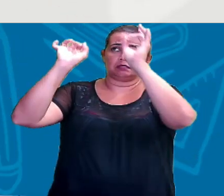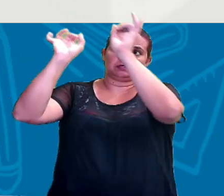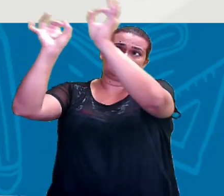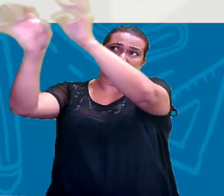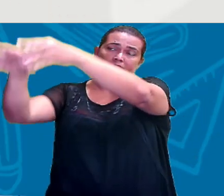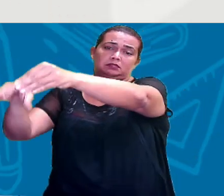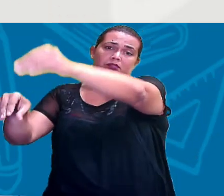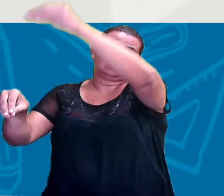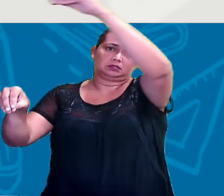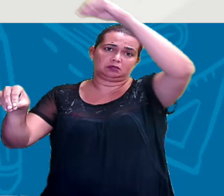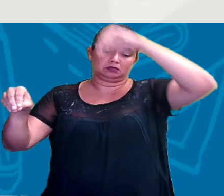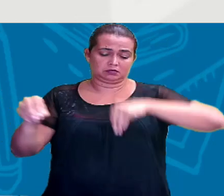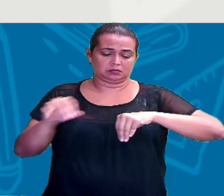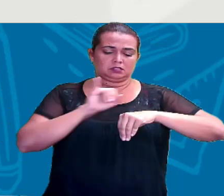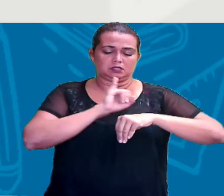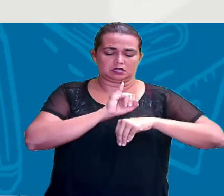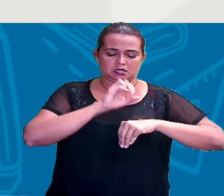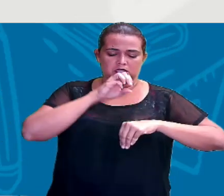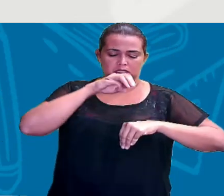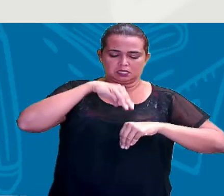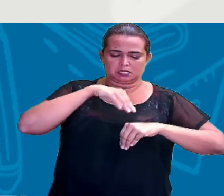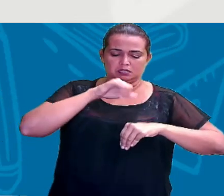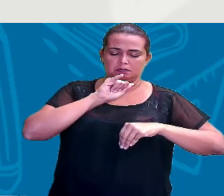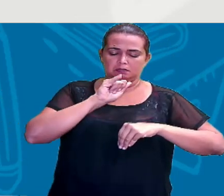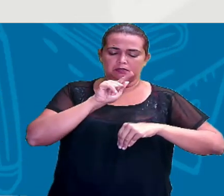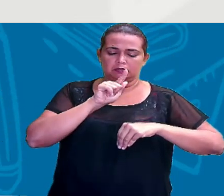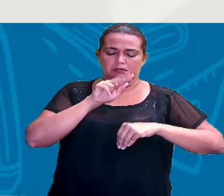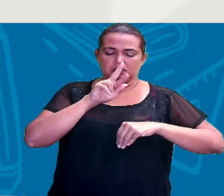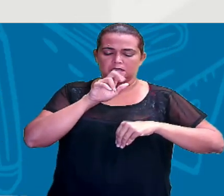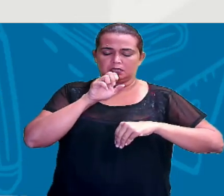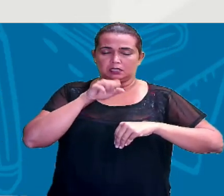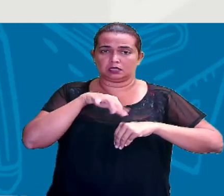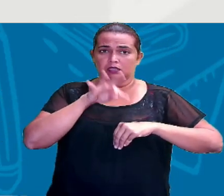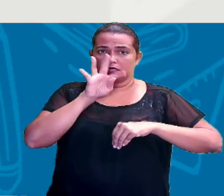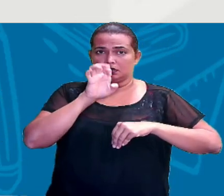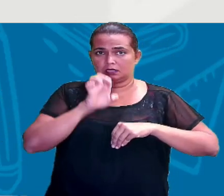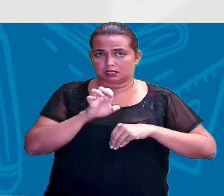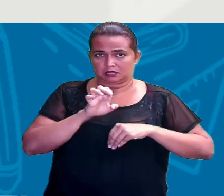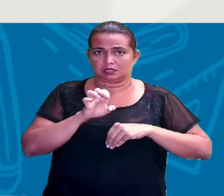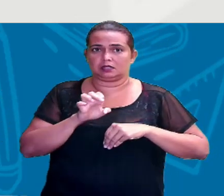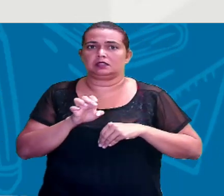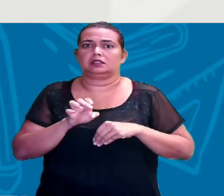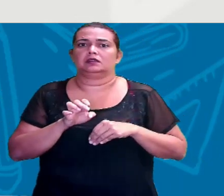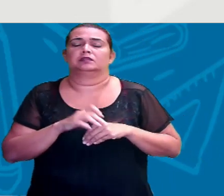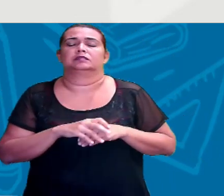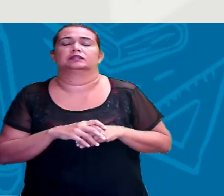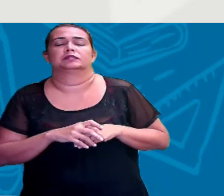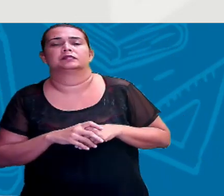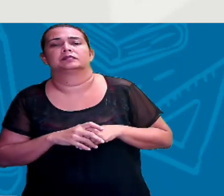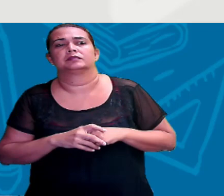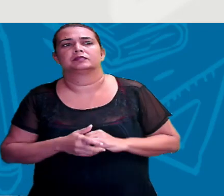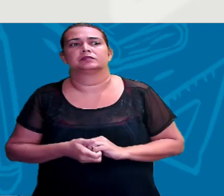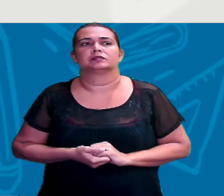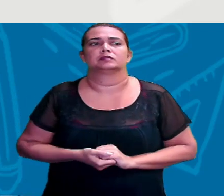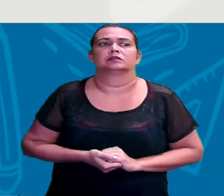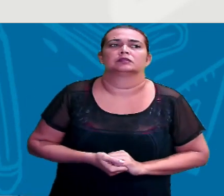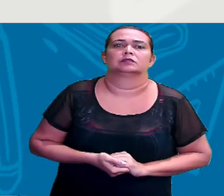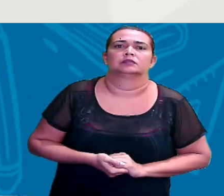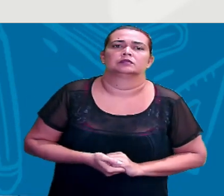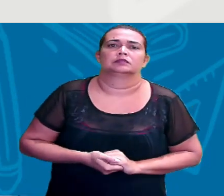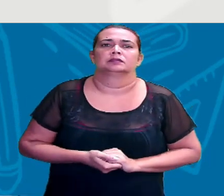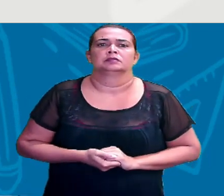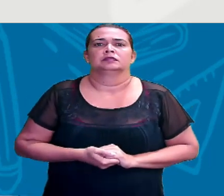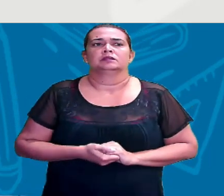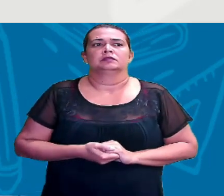da Venezuela, né, de qualquer lugar, da China, e que chegue para morar aqui no nosso país, ele é um